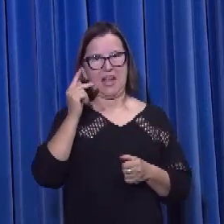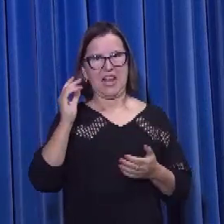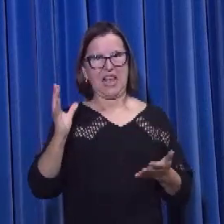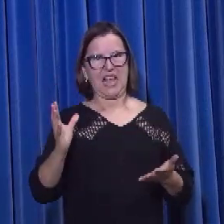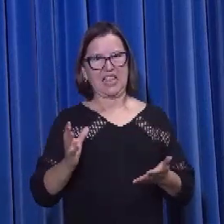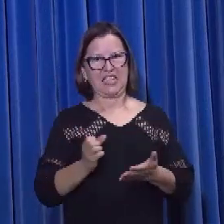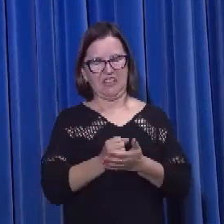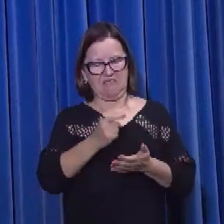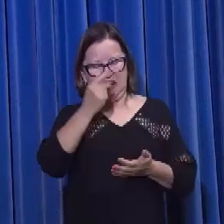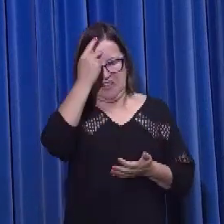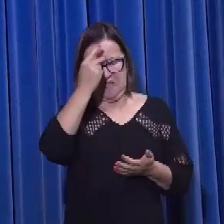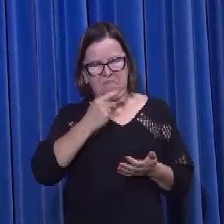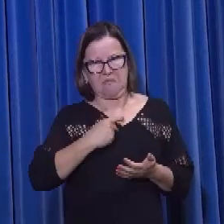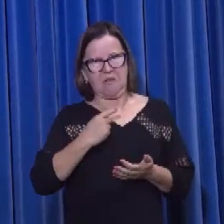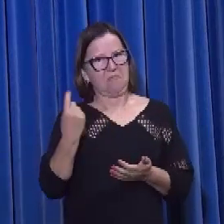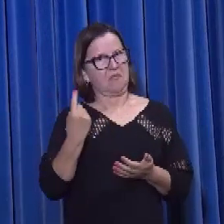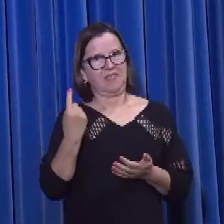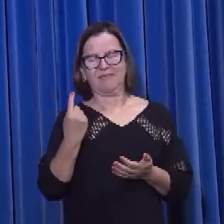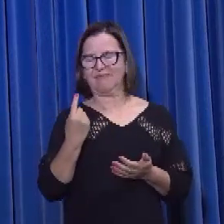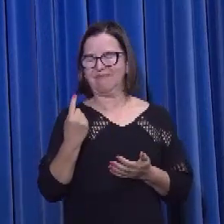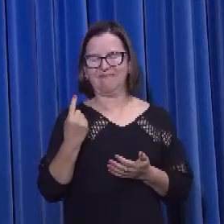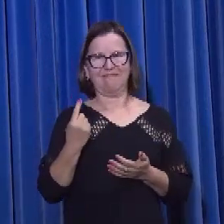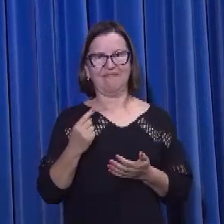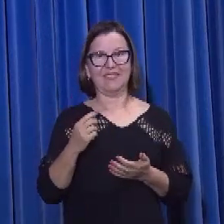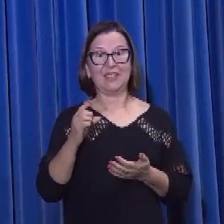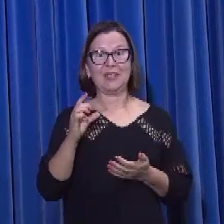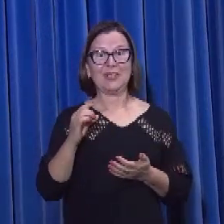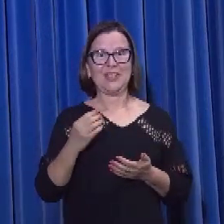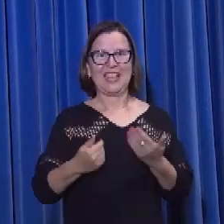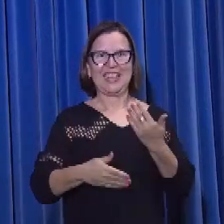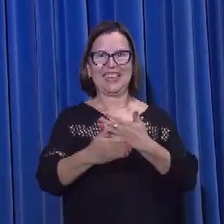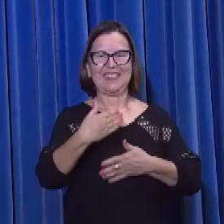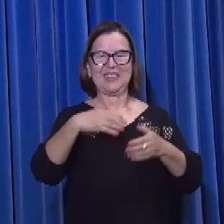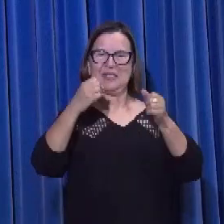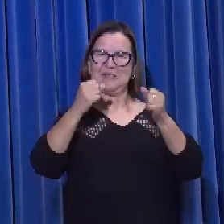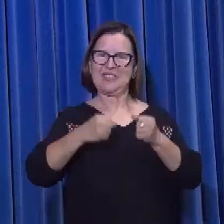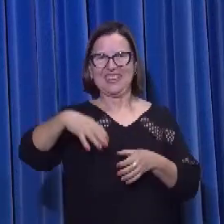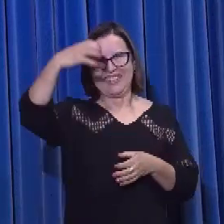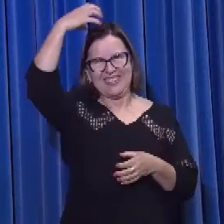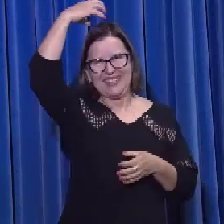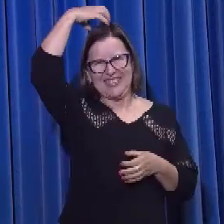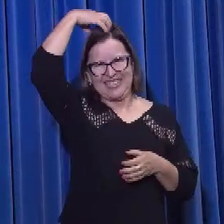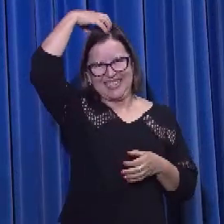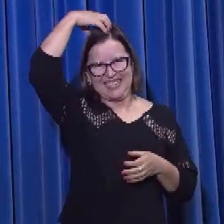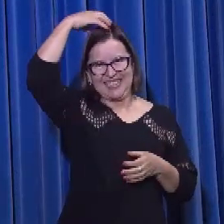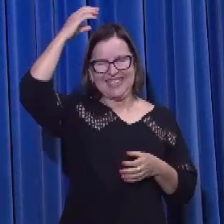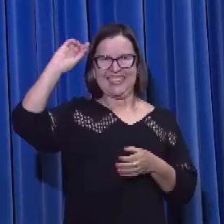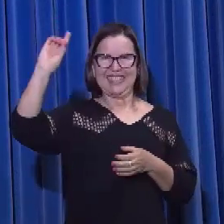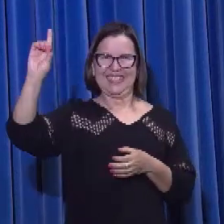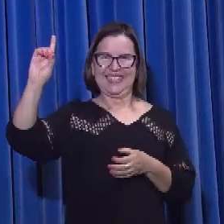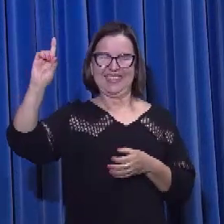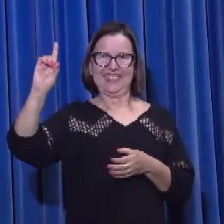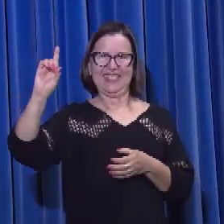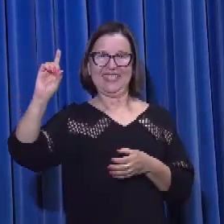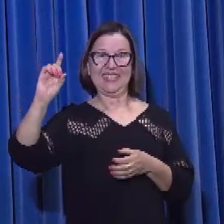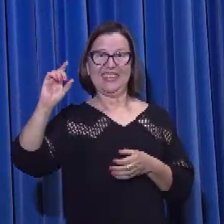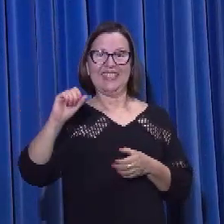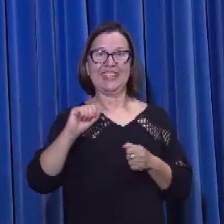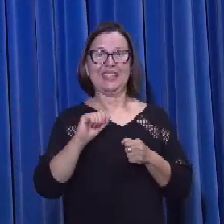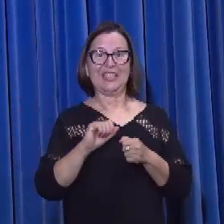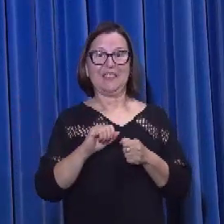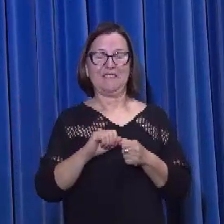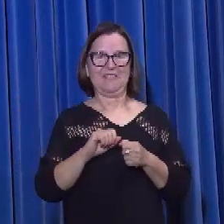Esse é o poder soberano e irresistível de Deus, que produz nos eleitos um desejo